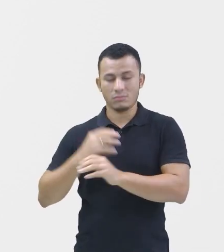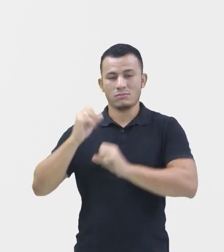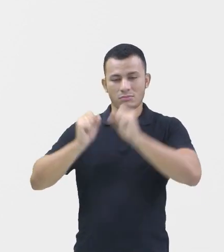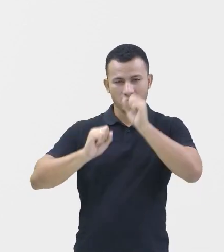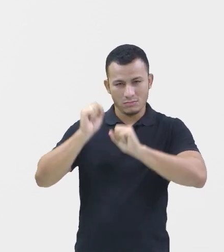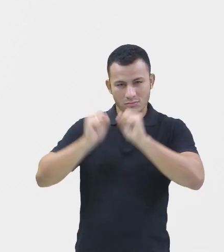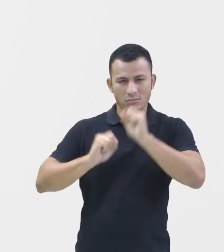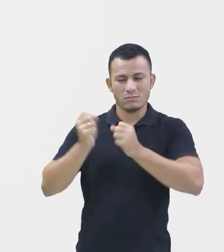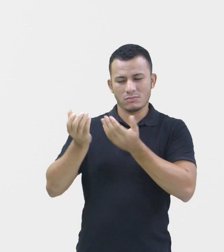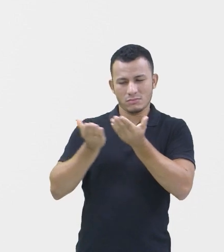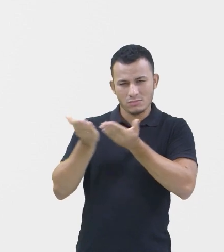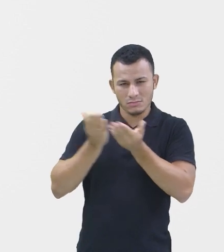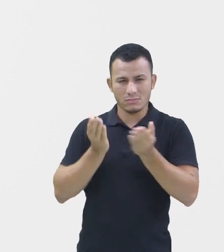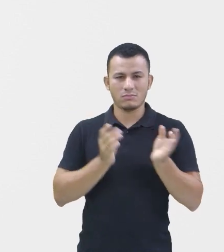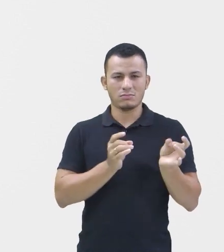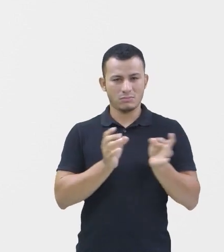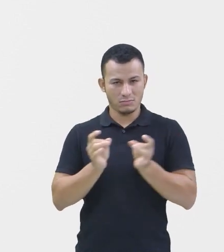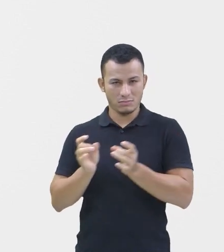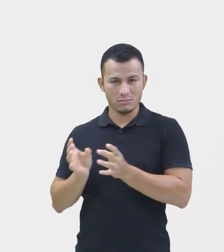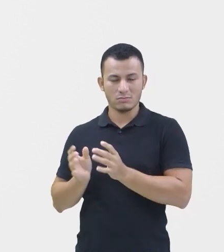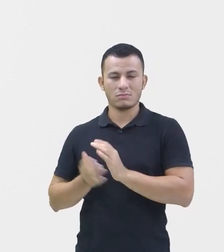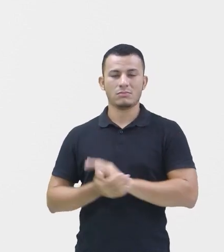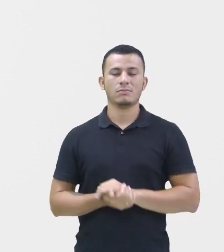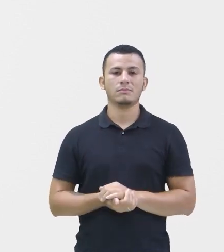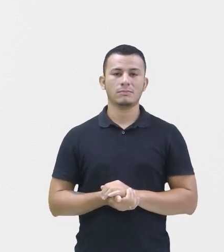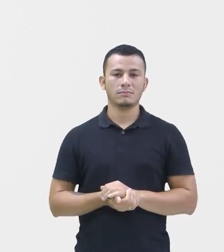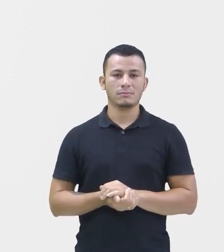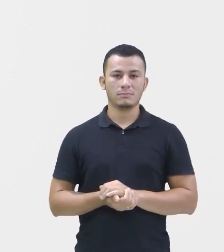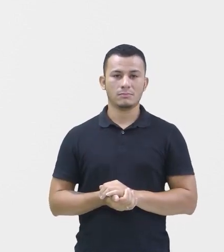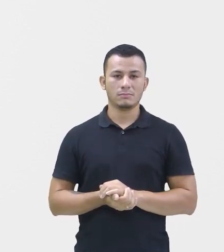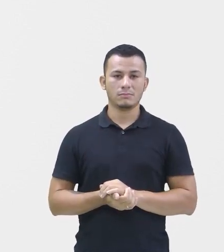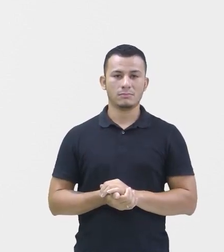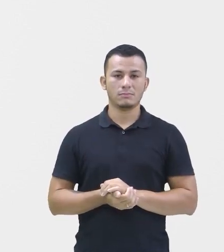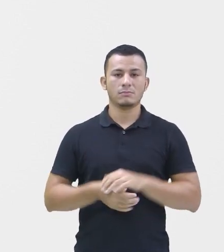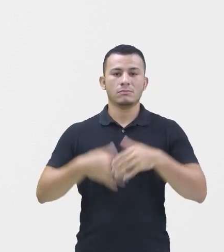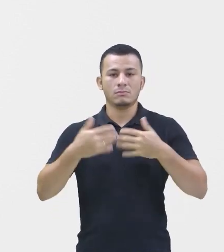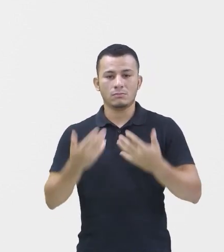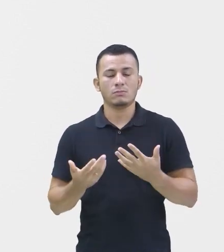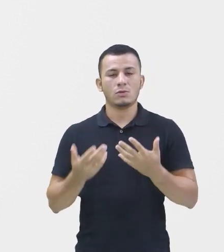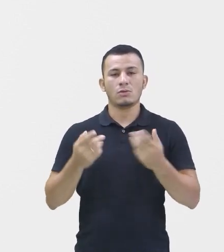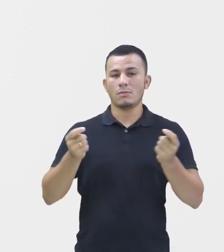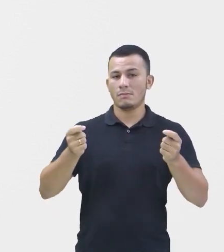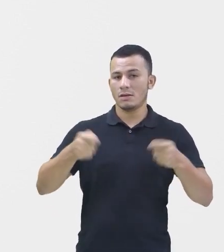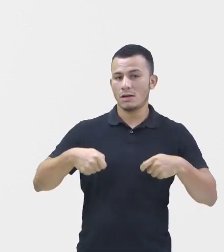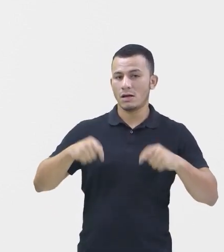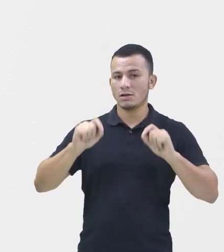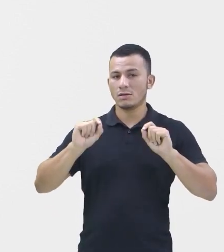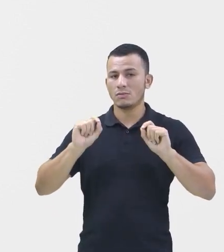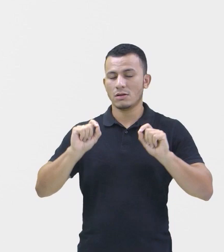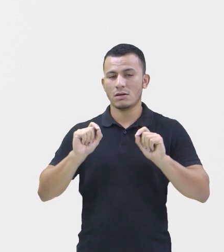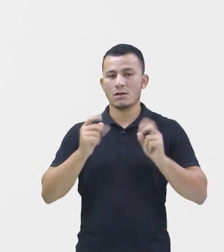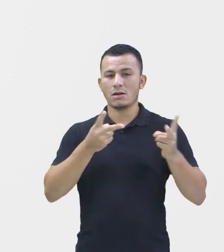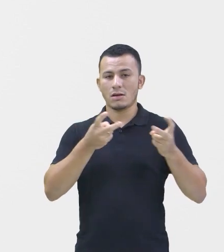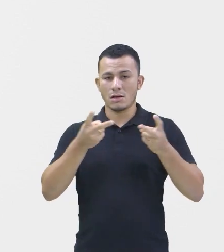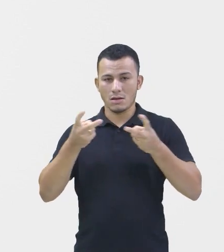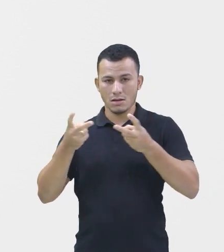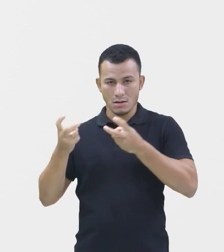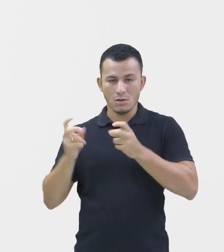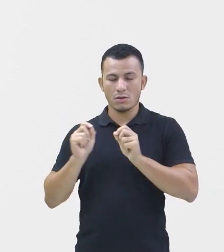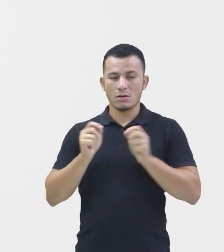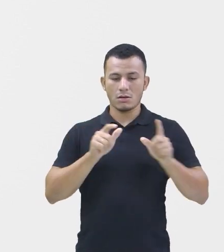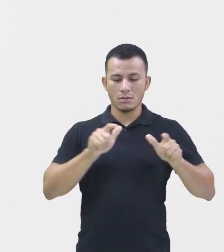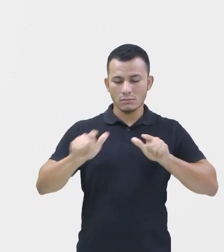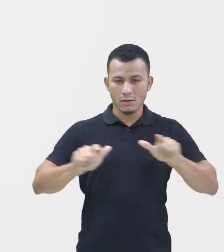indústria, serviços e comércio. Ao concluir essa aula de hoje, você deverá identificar as